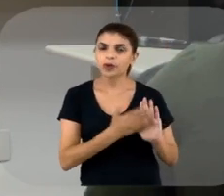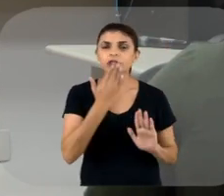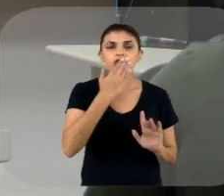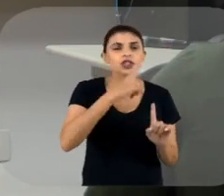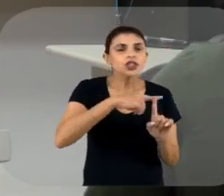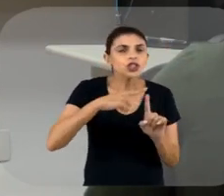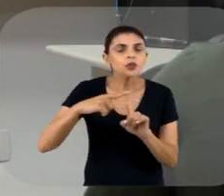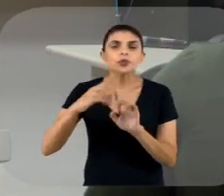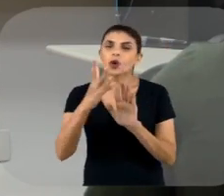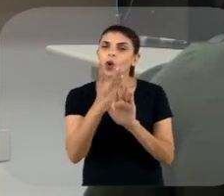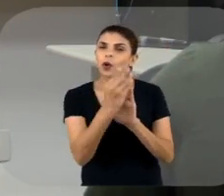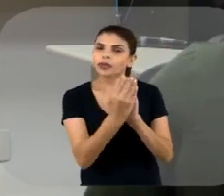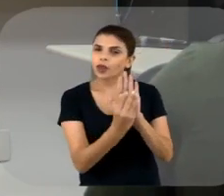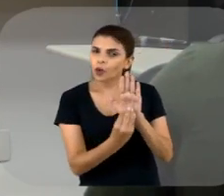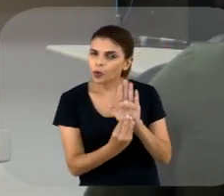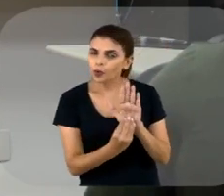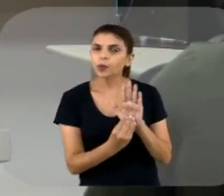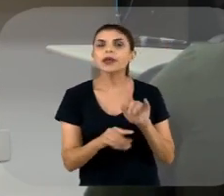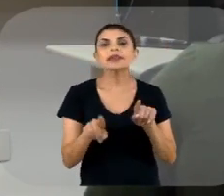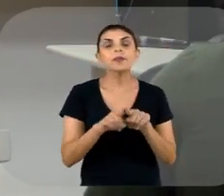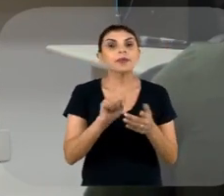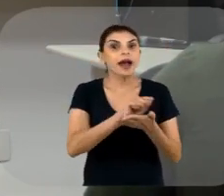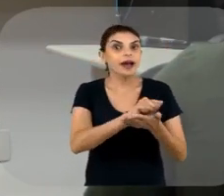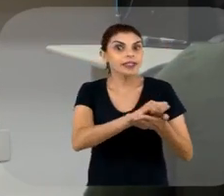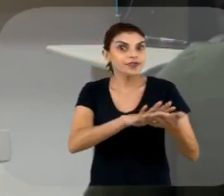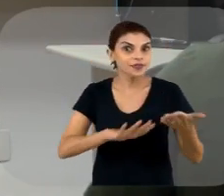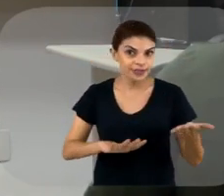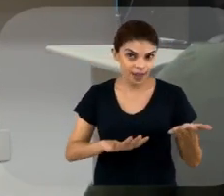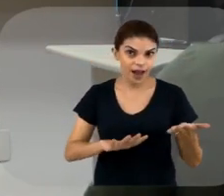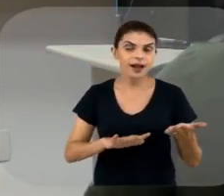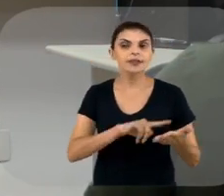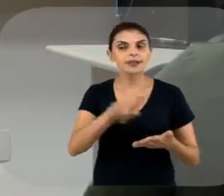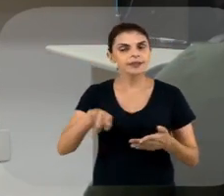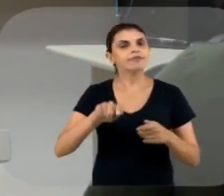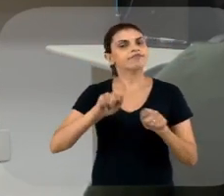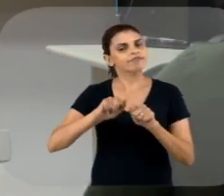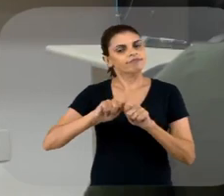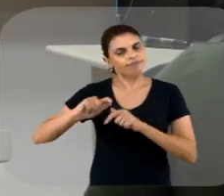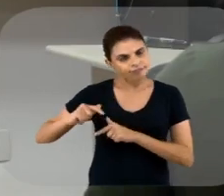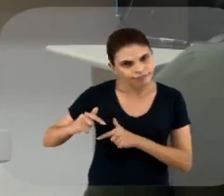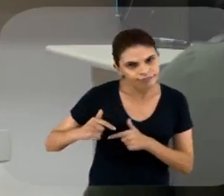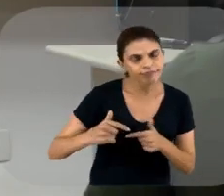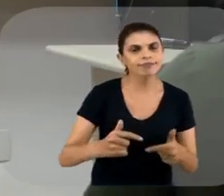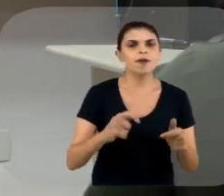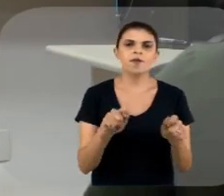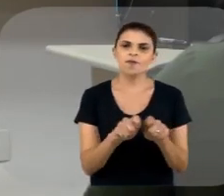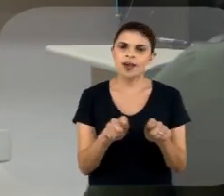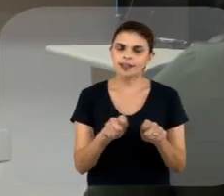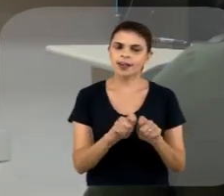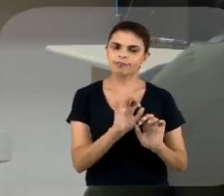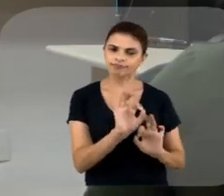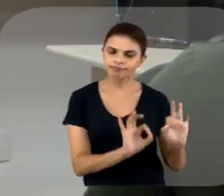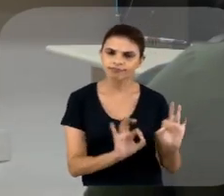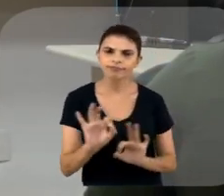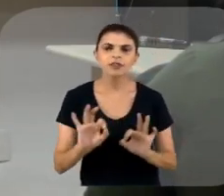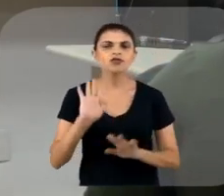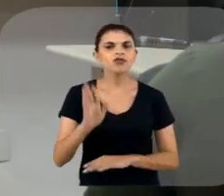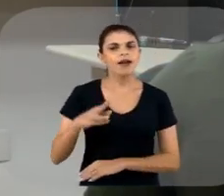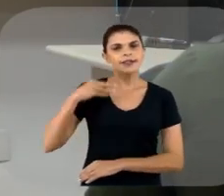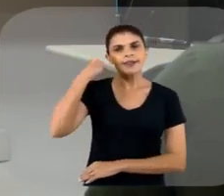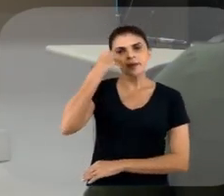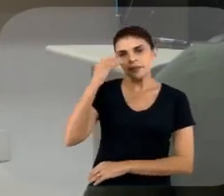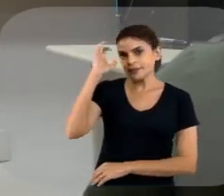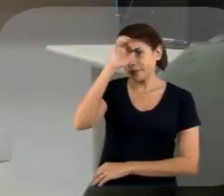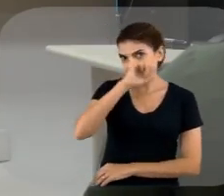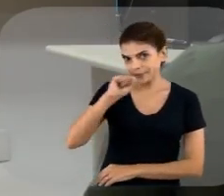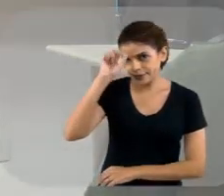o tipo de conteúdo e as atividades que a gente pretende enquanto